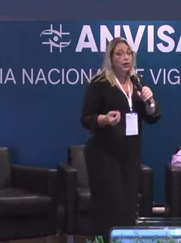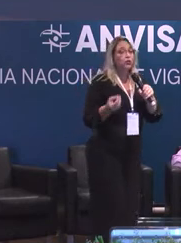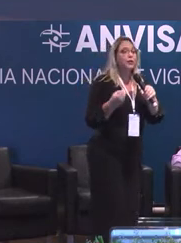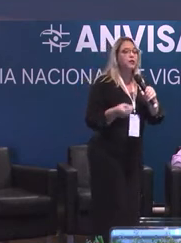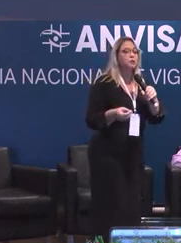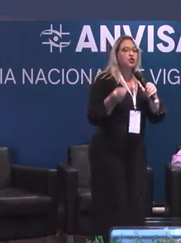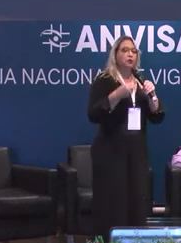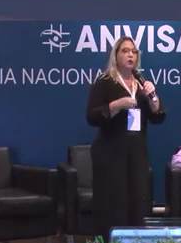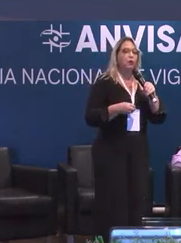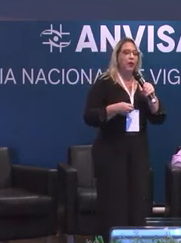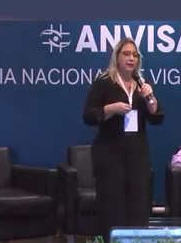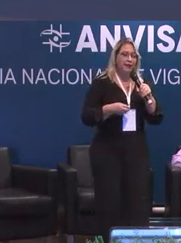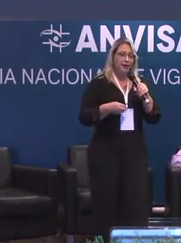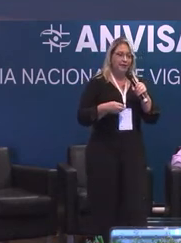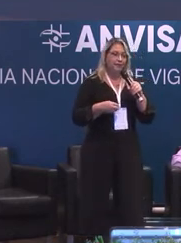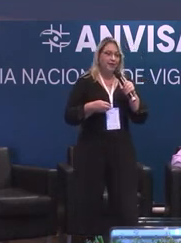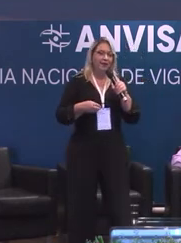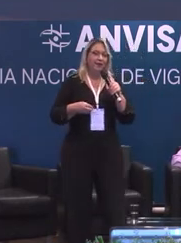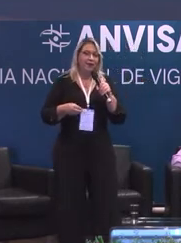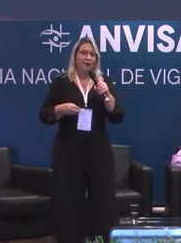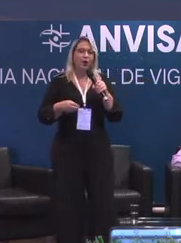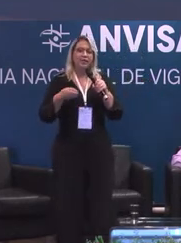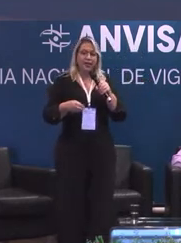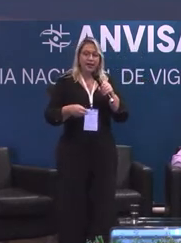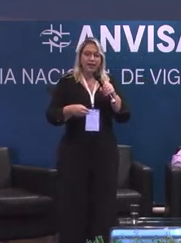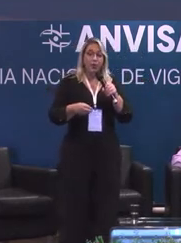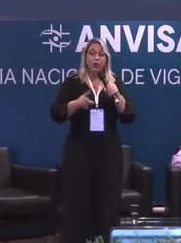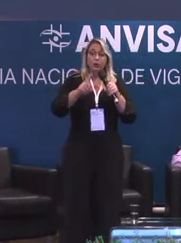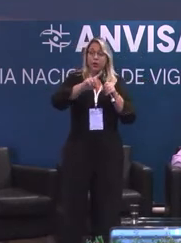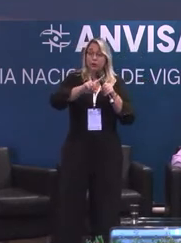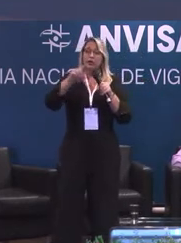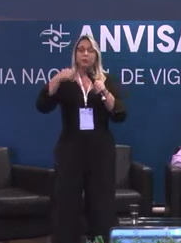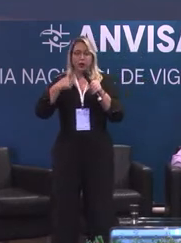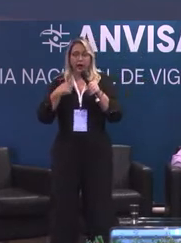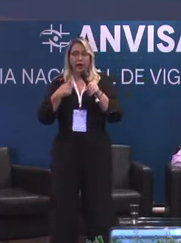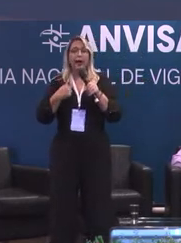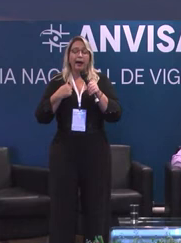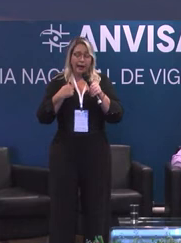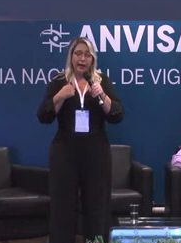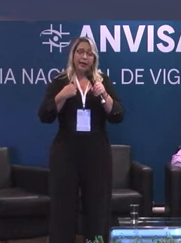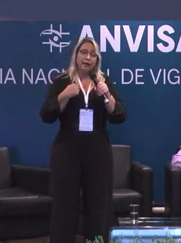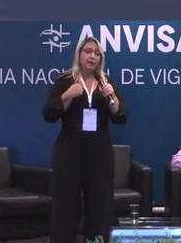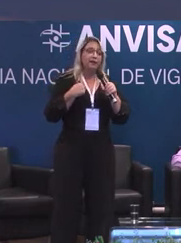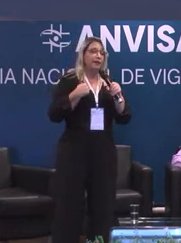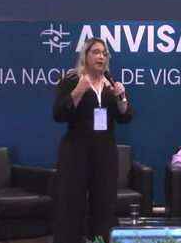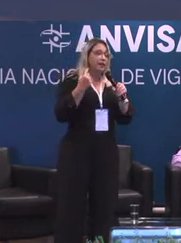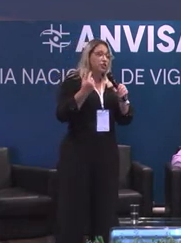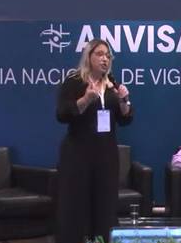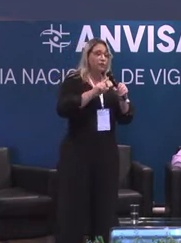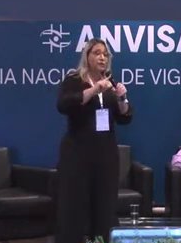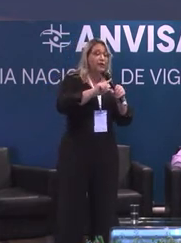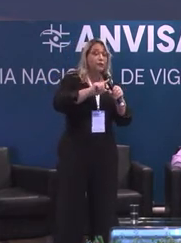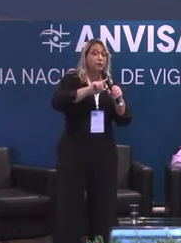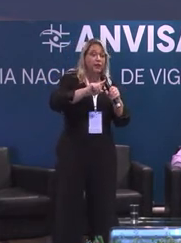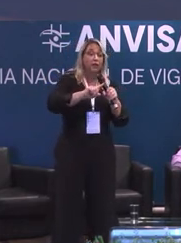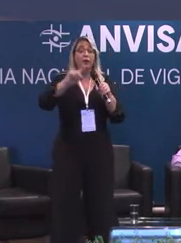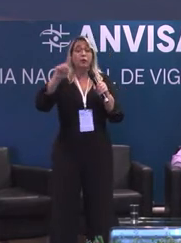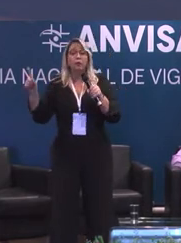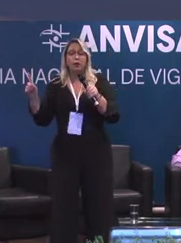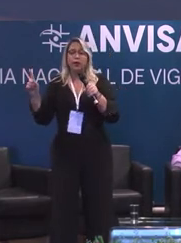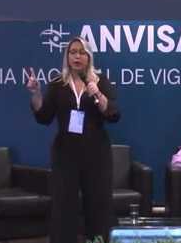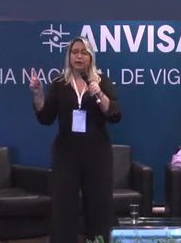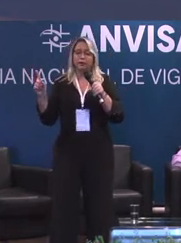do mesmo jeito com o LACEN. O LACEN, quando não tinha, porque, acreditem, tem estados que não têm